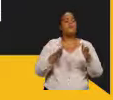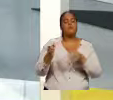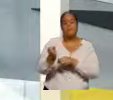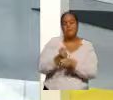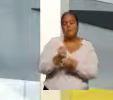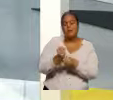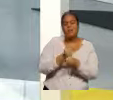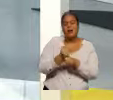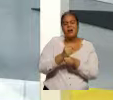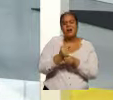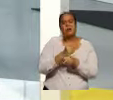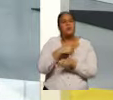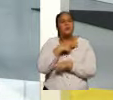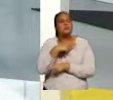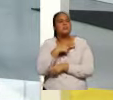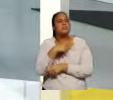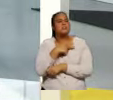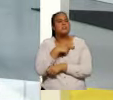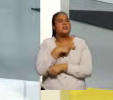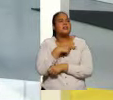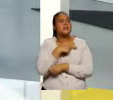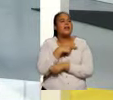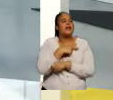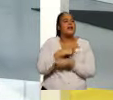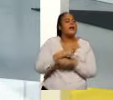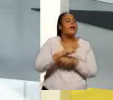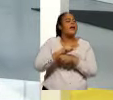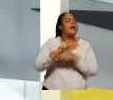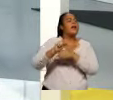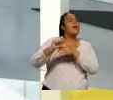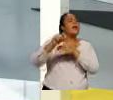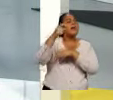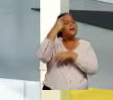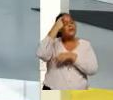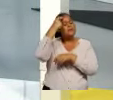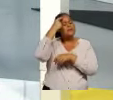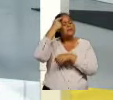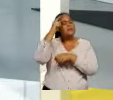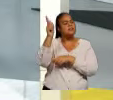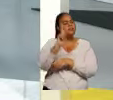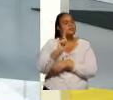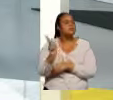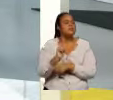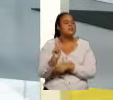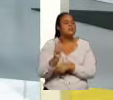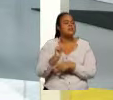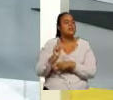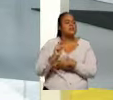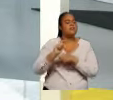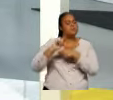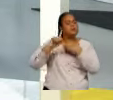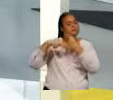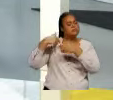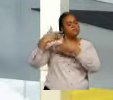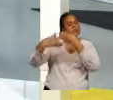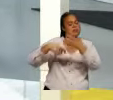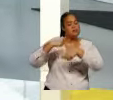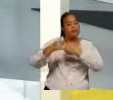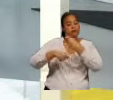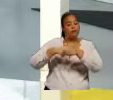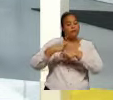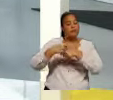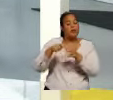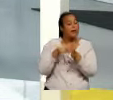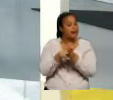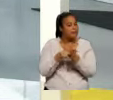ano que devia ter ser realizado o censo demográfico mas por causa da pandemia o senso foi adiado para o ano que vem